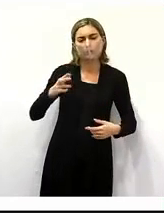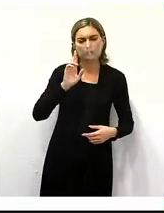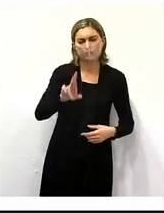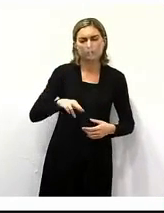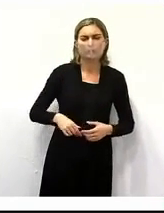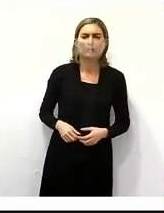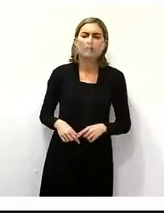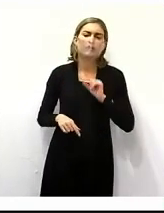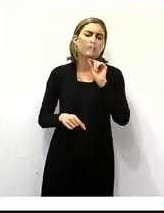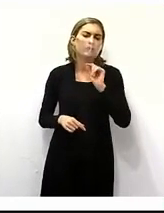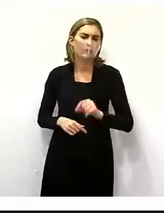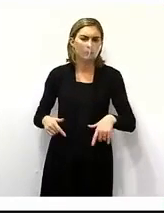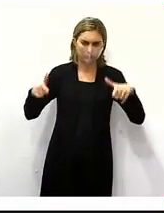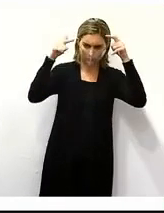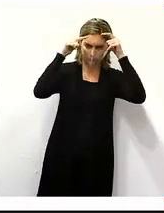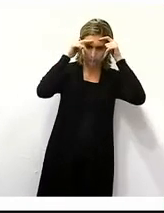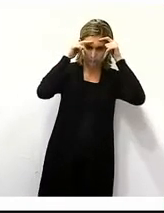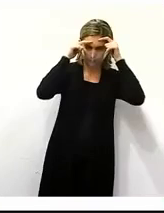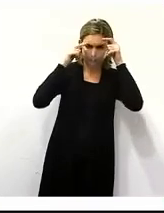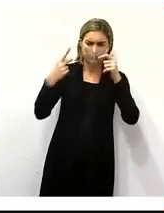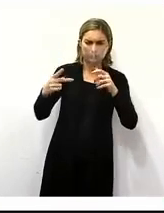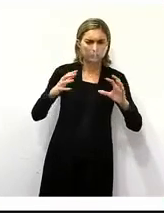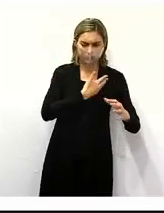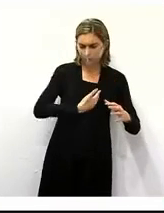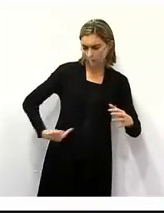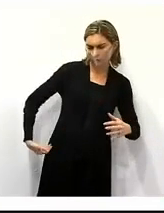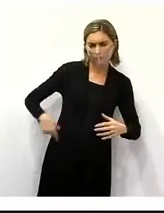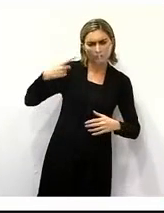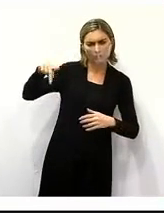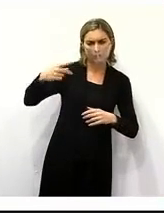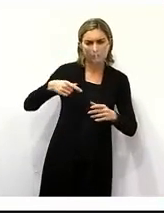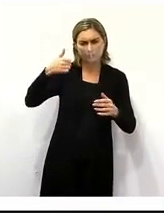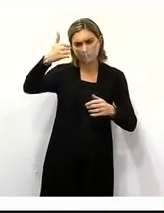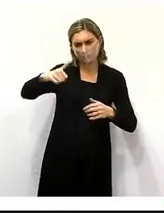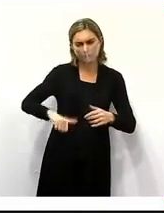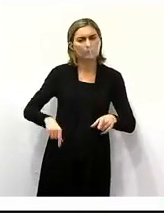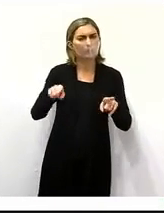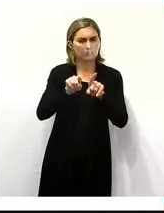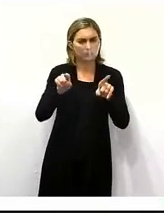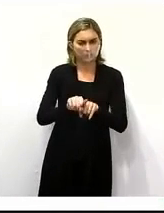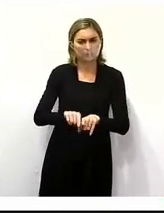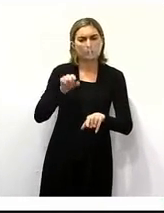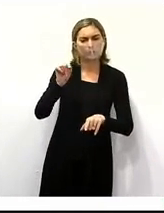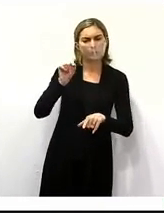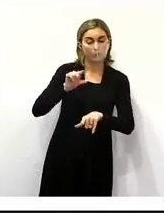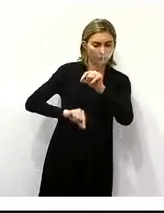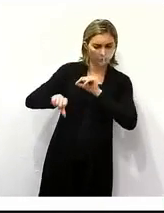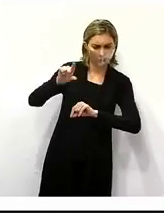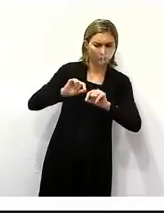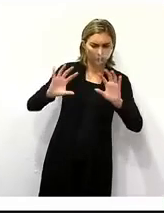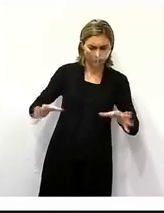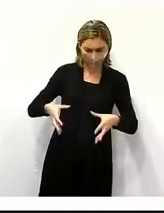resposta, que um príncipe e seu governo são avaliados também pela